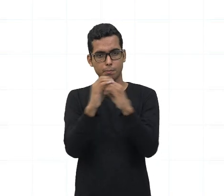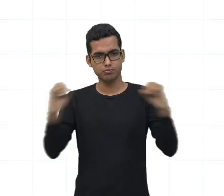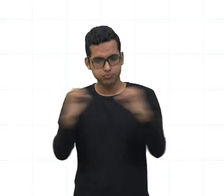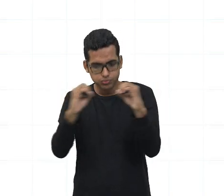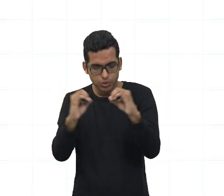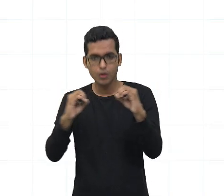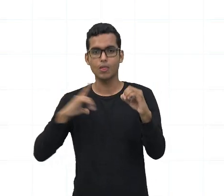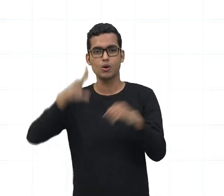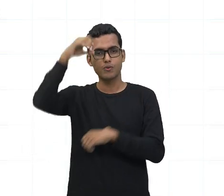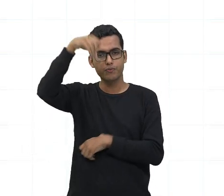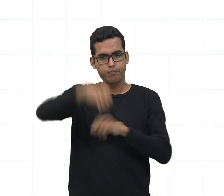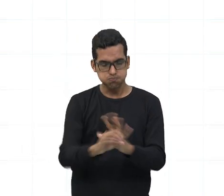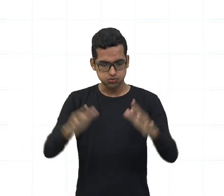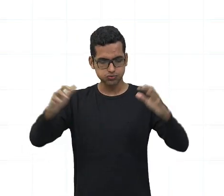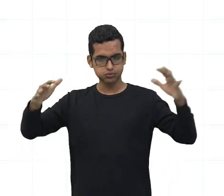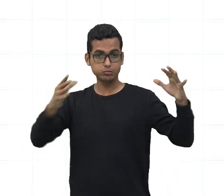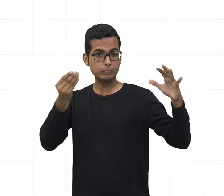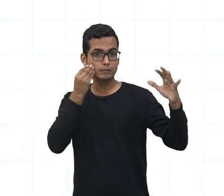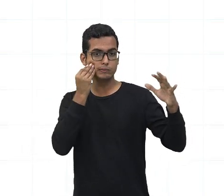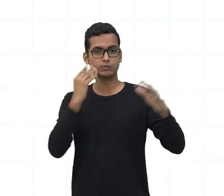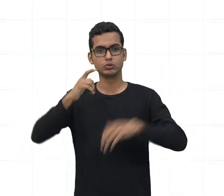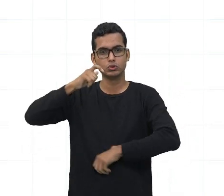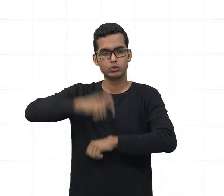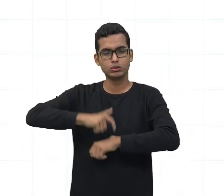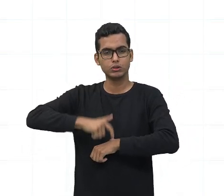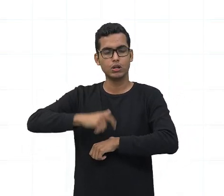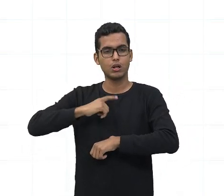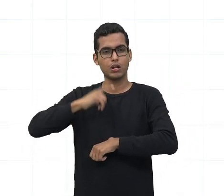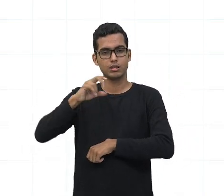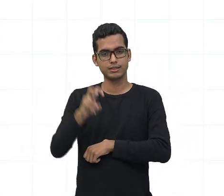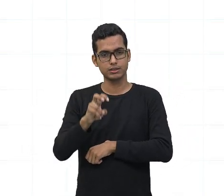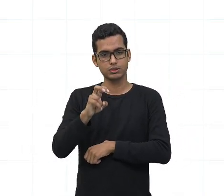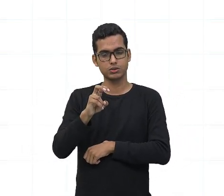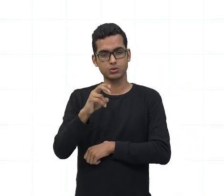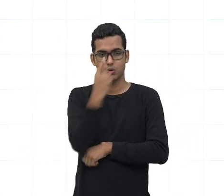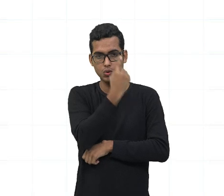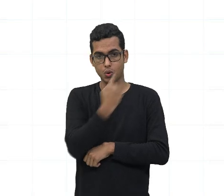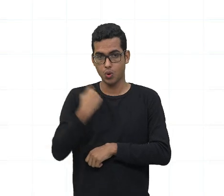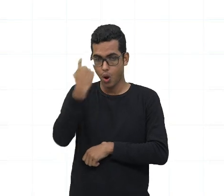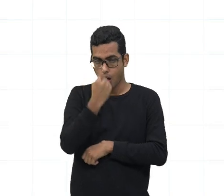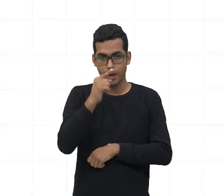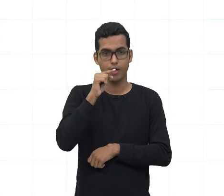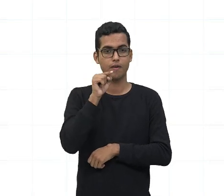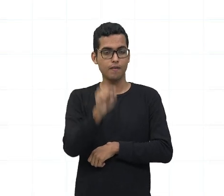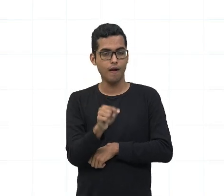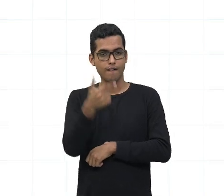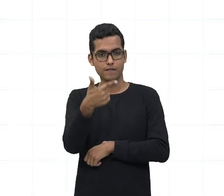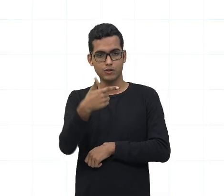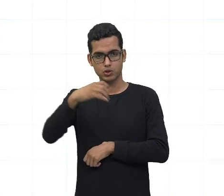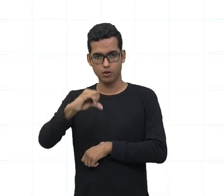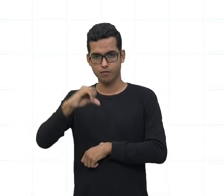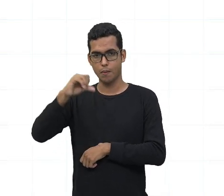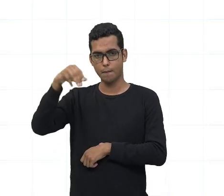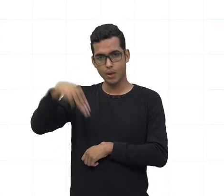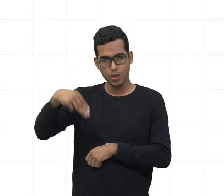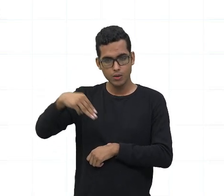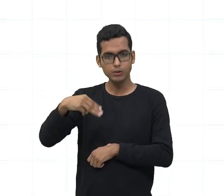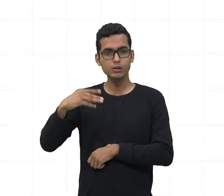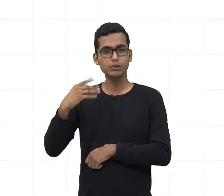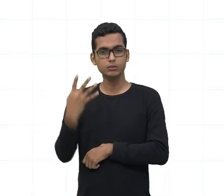história foi testada às 5 horas, 29 minutos e 45 segundos do